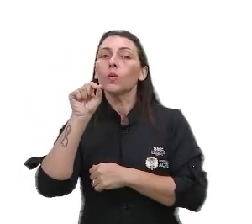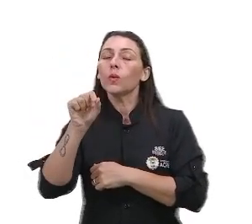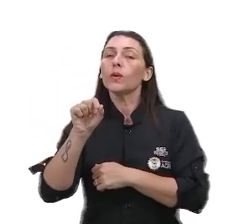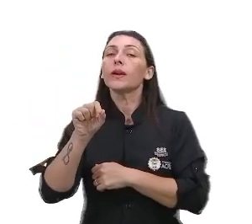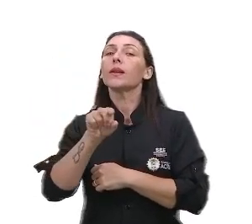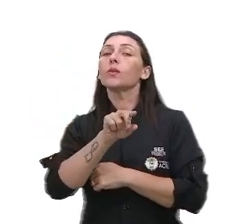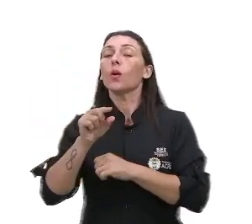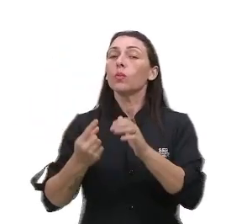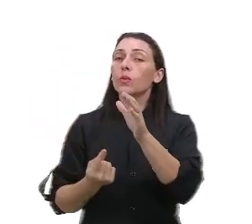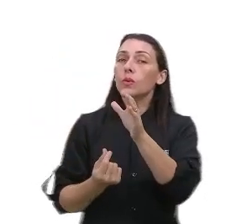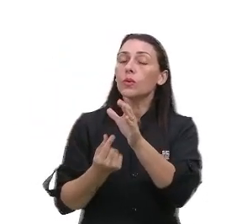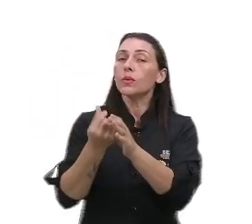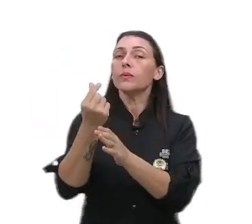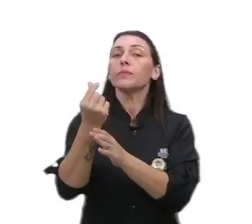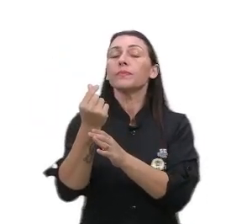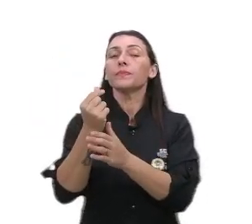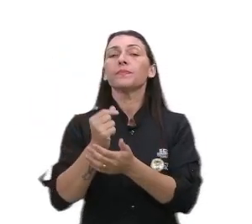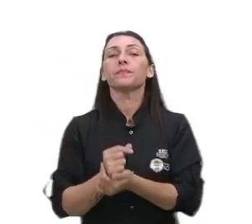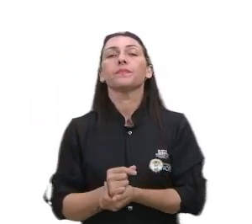chamar no capitalismo de